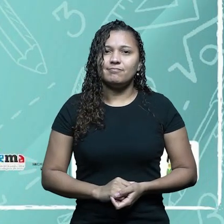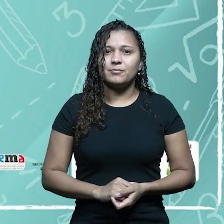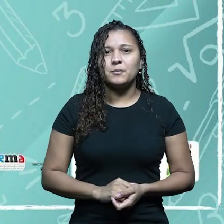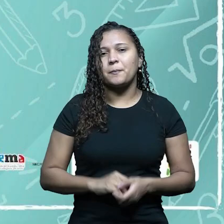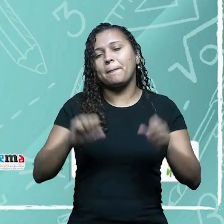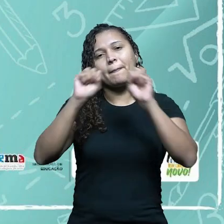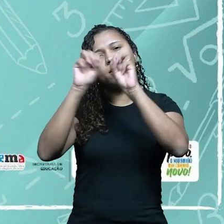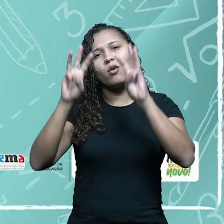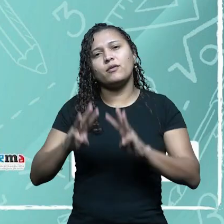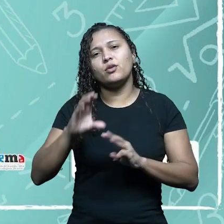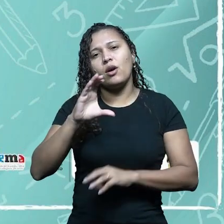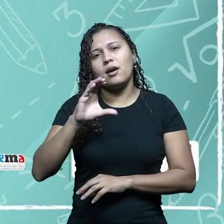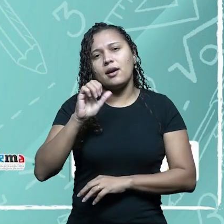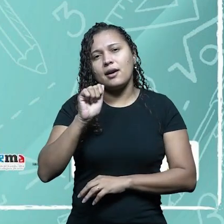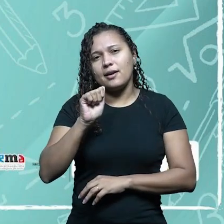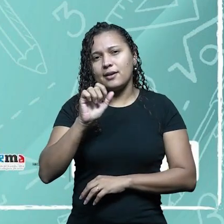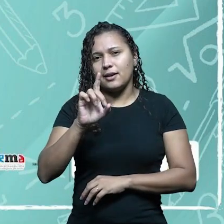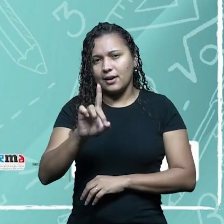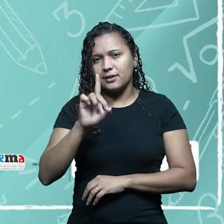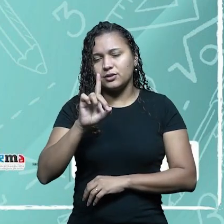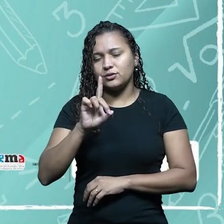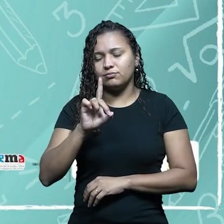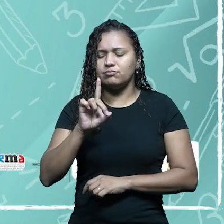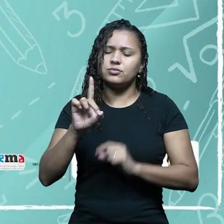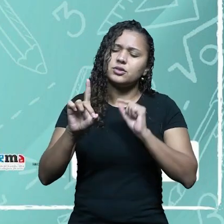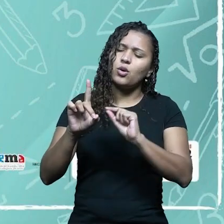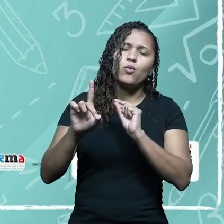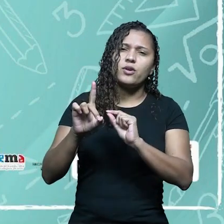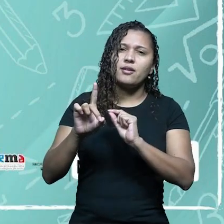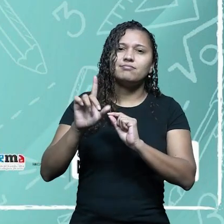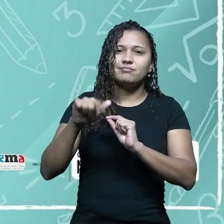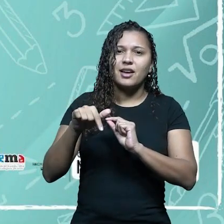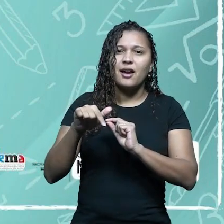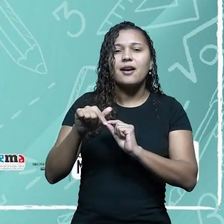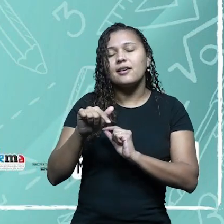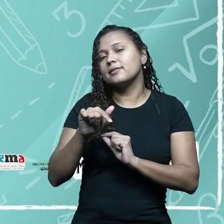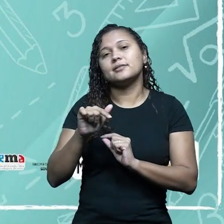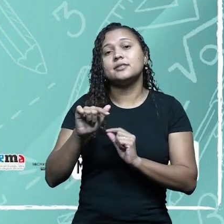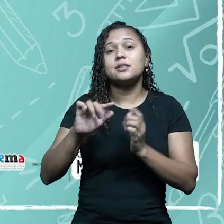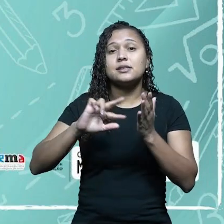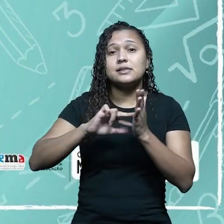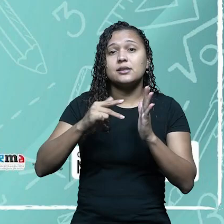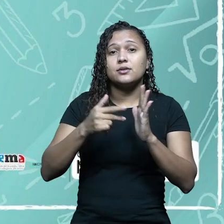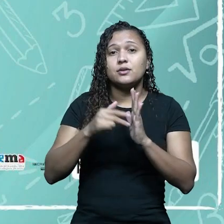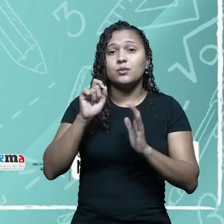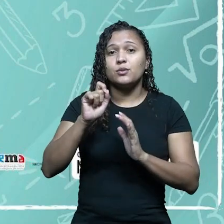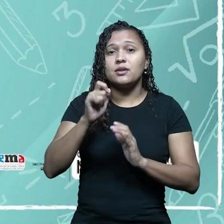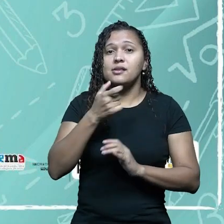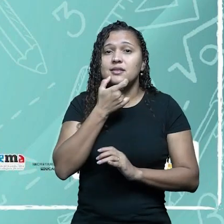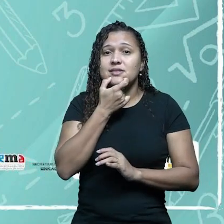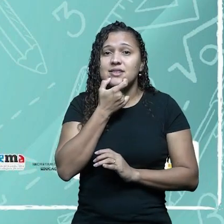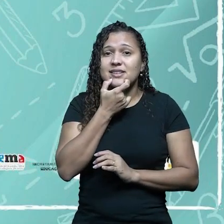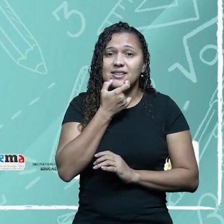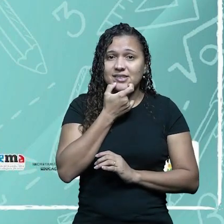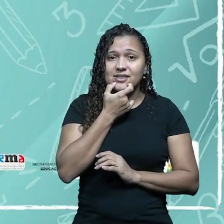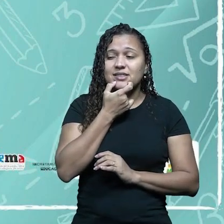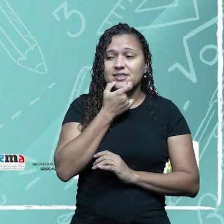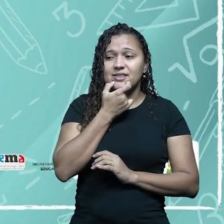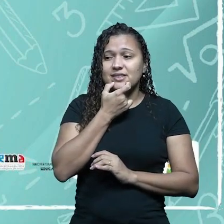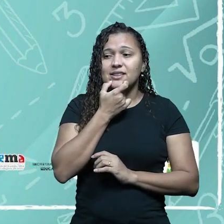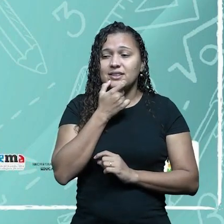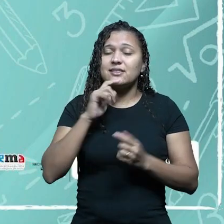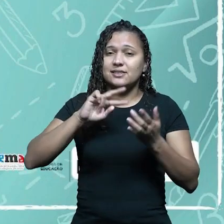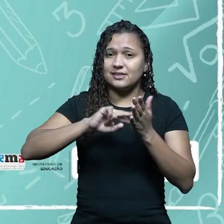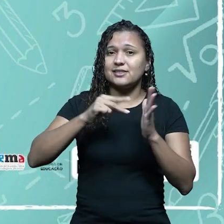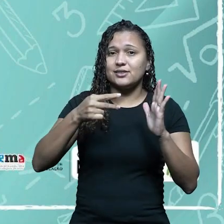Software de CAD. CAD é a abreviatura para o termo em inglês Computer Aided Design